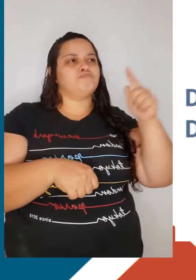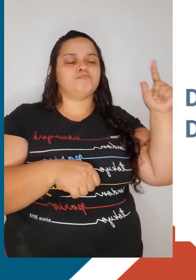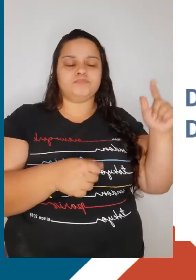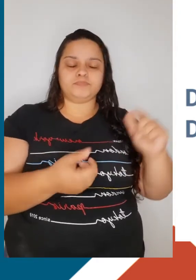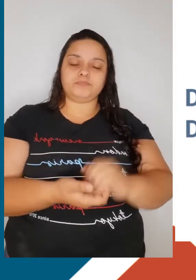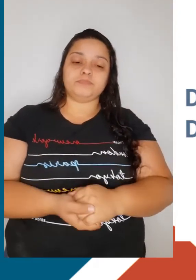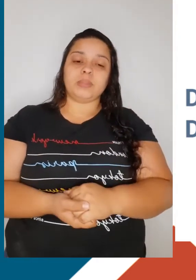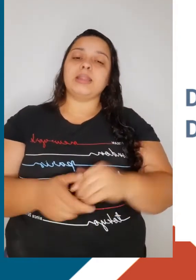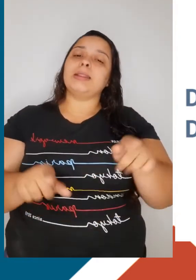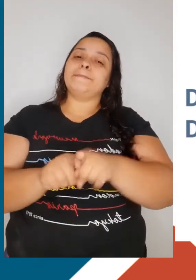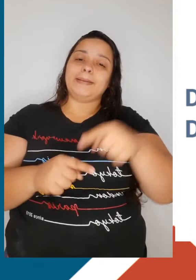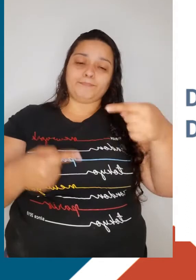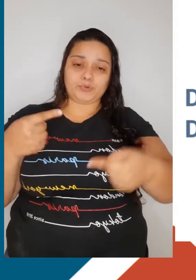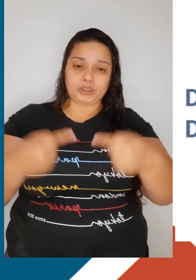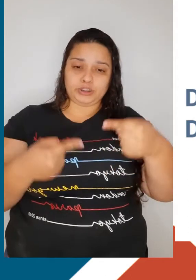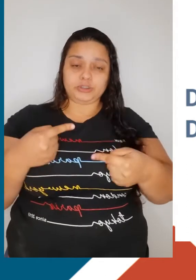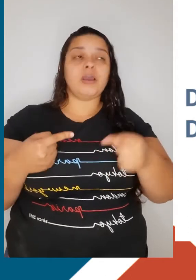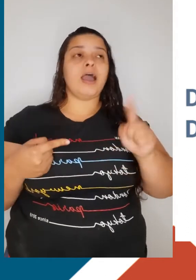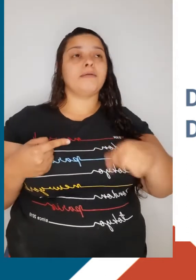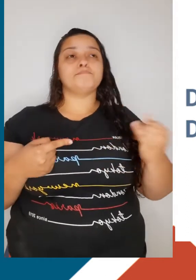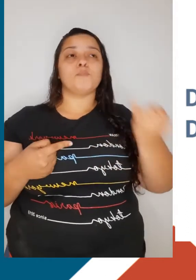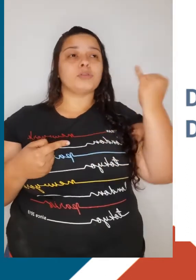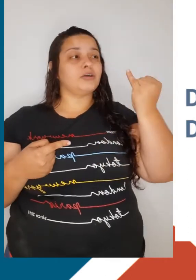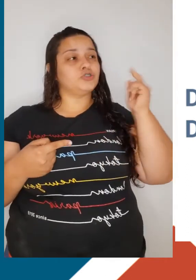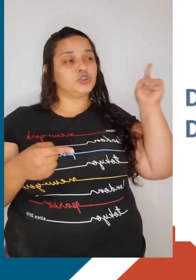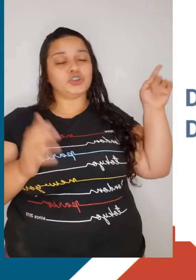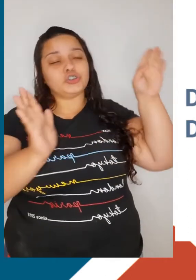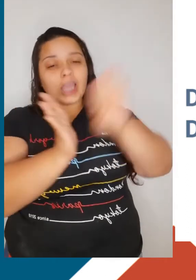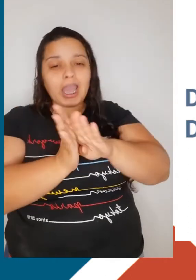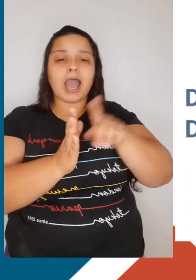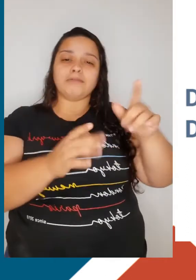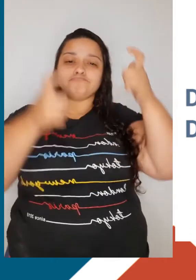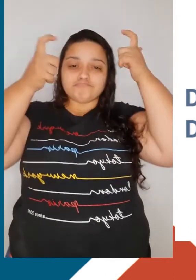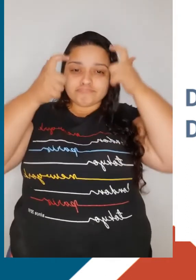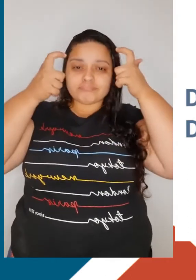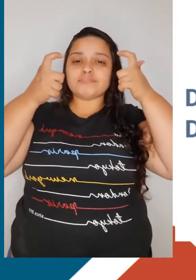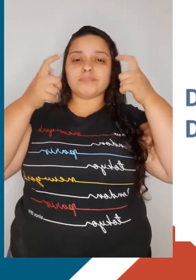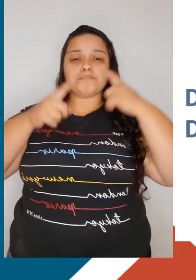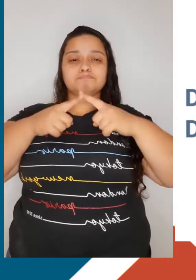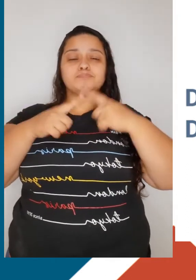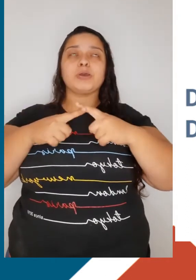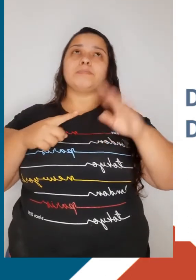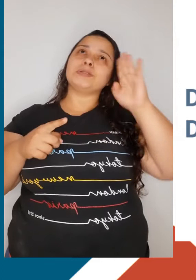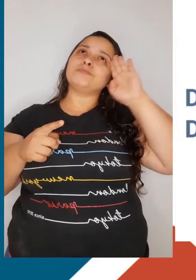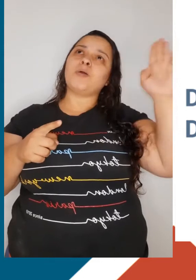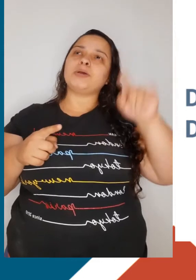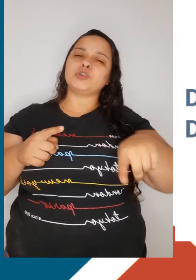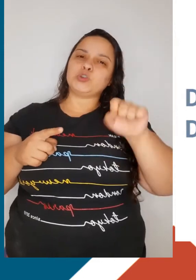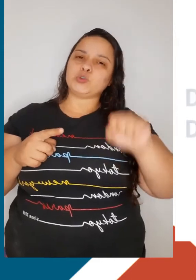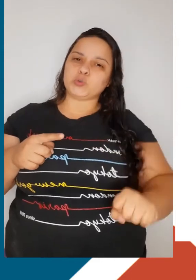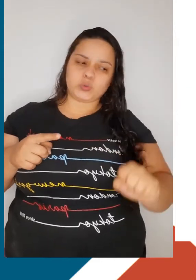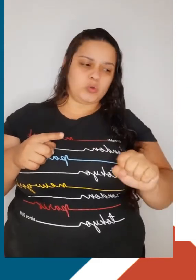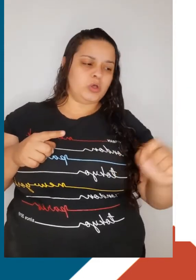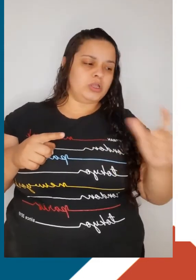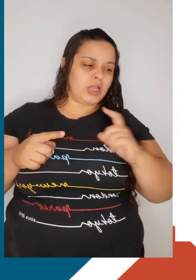do país. Quanto à política, a chegada da corte foi importantíssima para parte das elites no Brasil, principalmente a